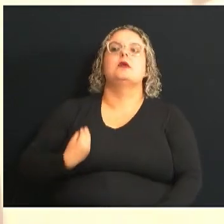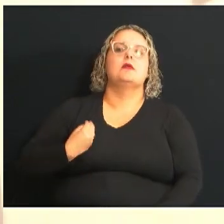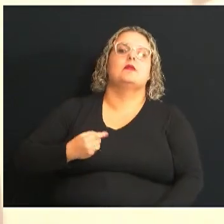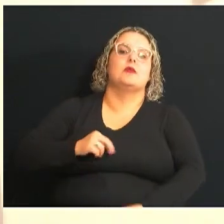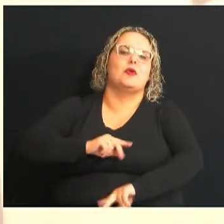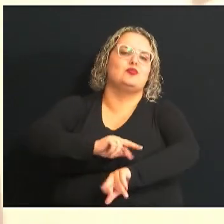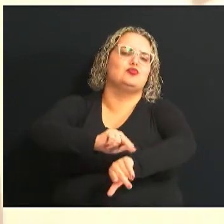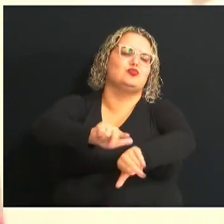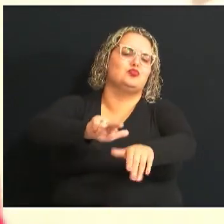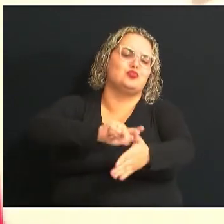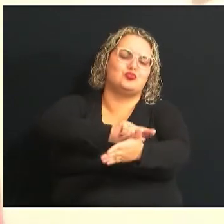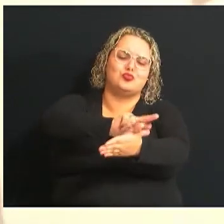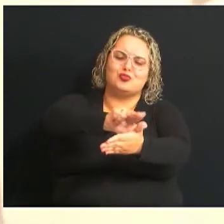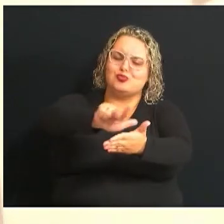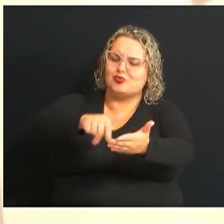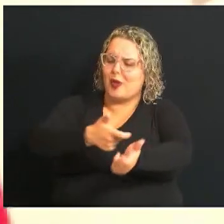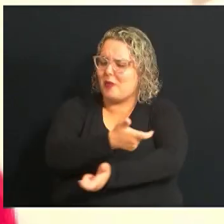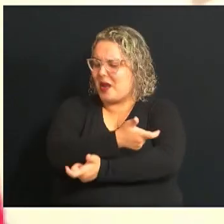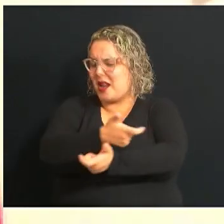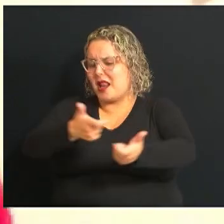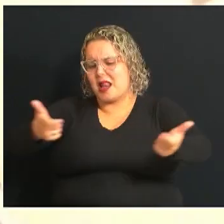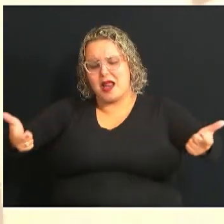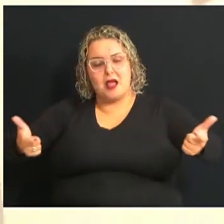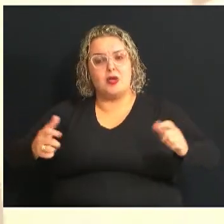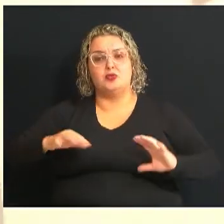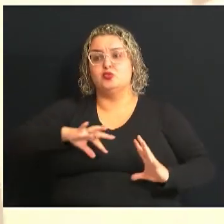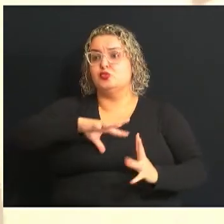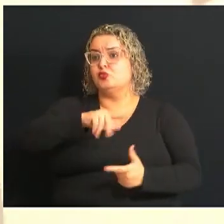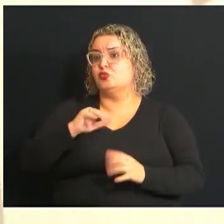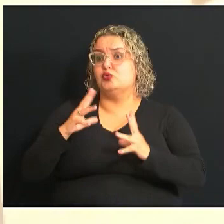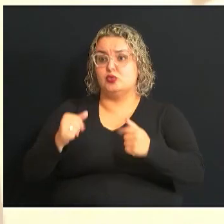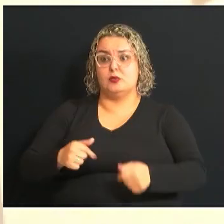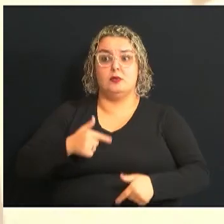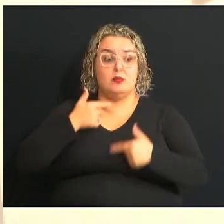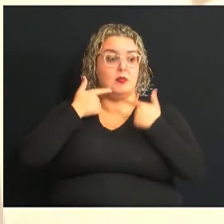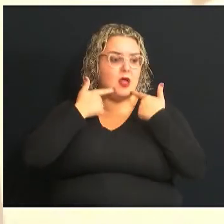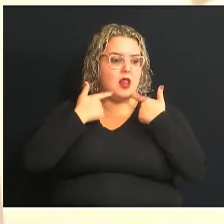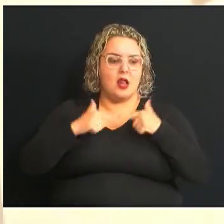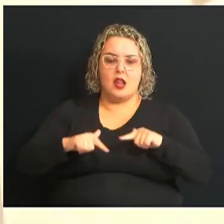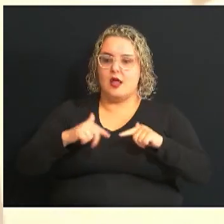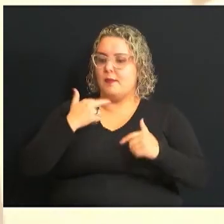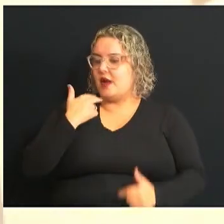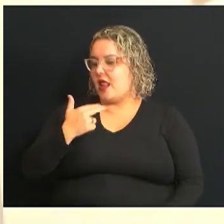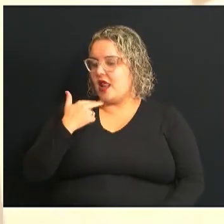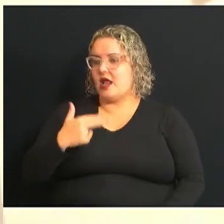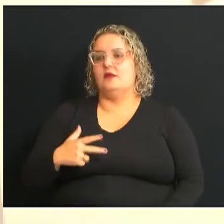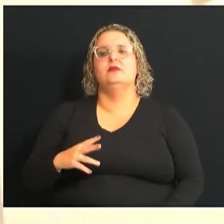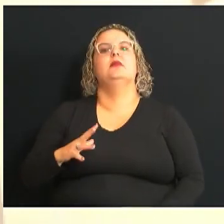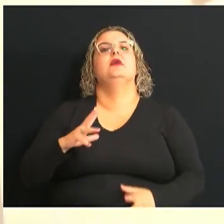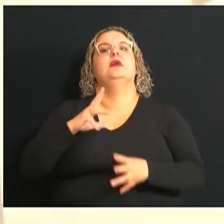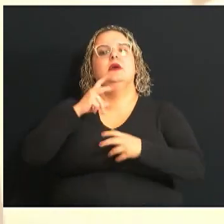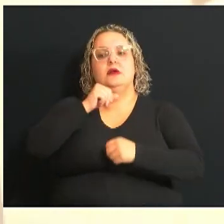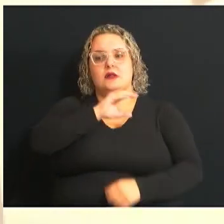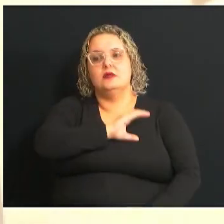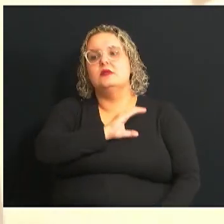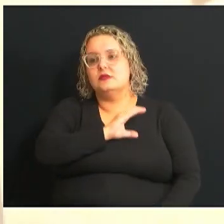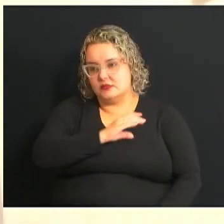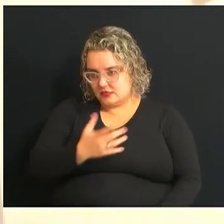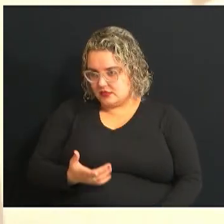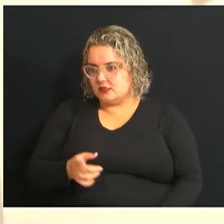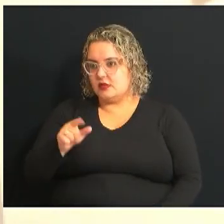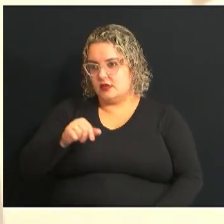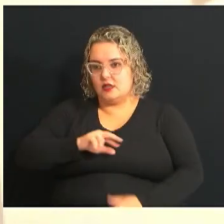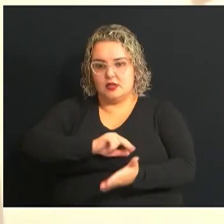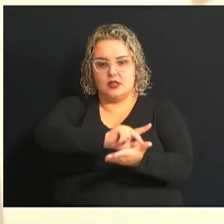diversidade muito grande. São pessoas do mundo todo falando todas as línguas, então é a força do Canadá, a